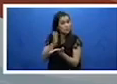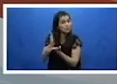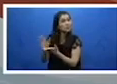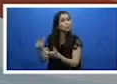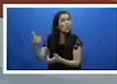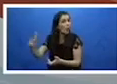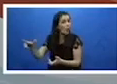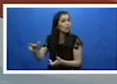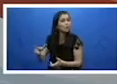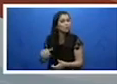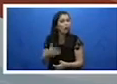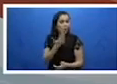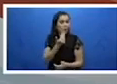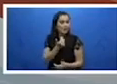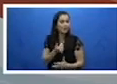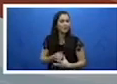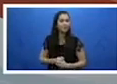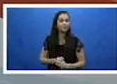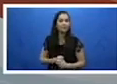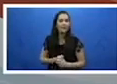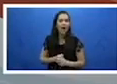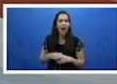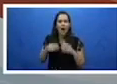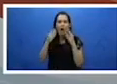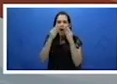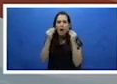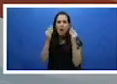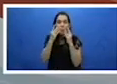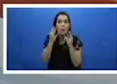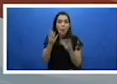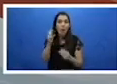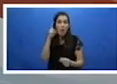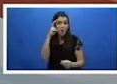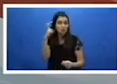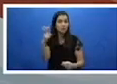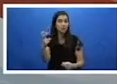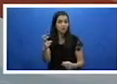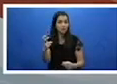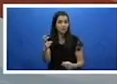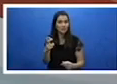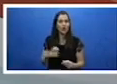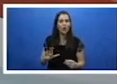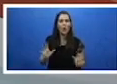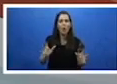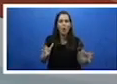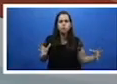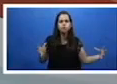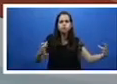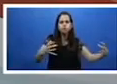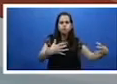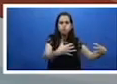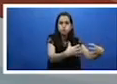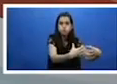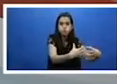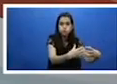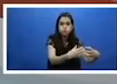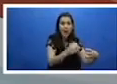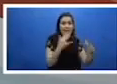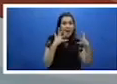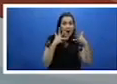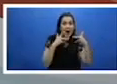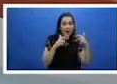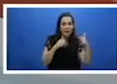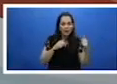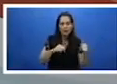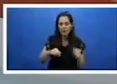a caça. A raposa, esperta, juntou quase tudo para o leão e